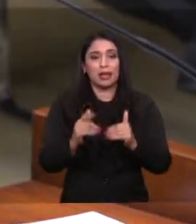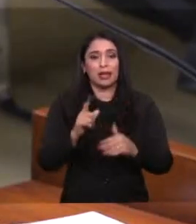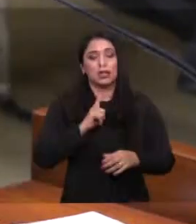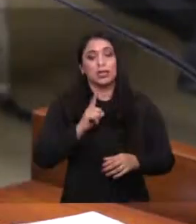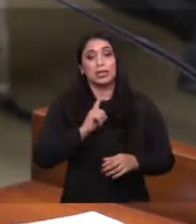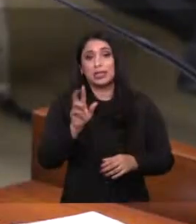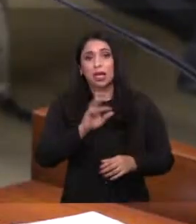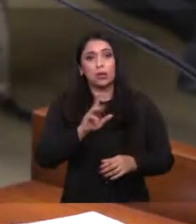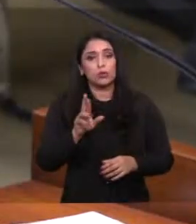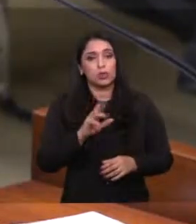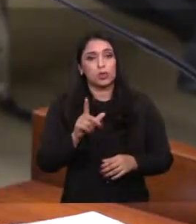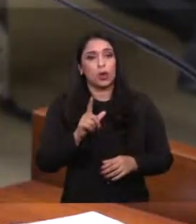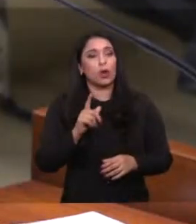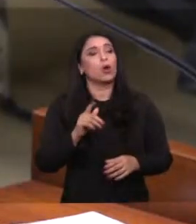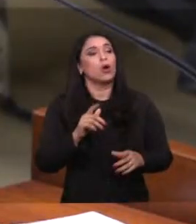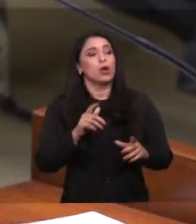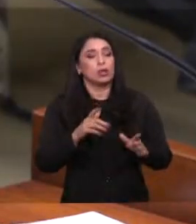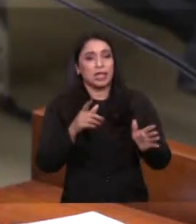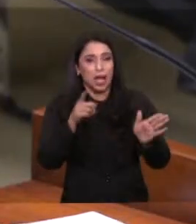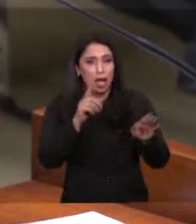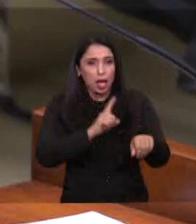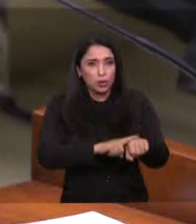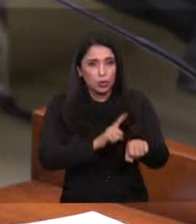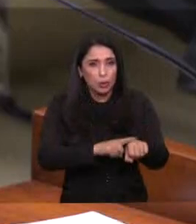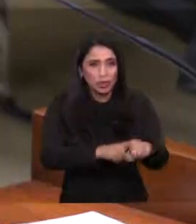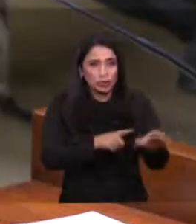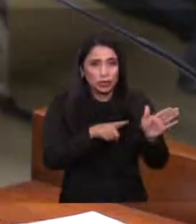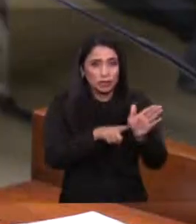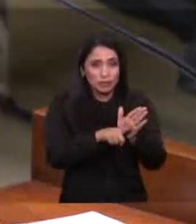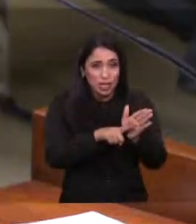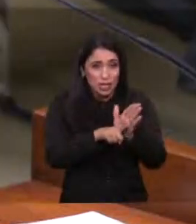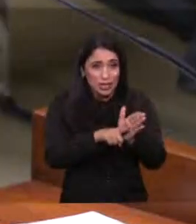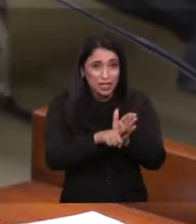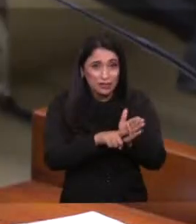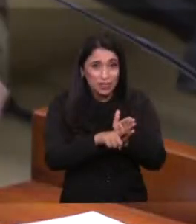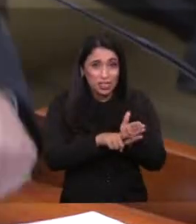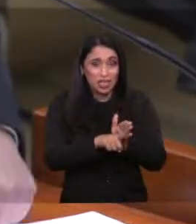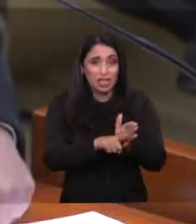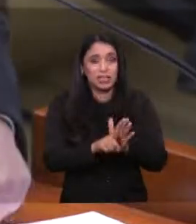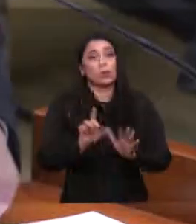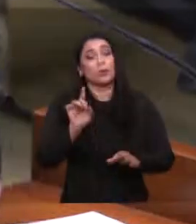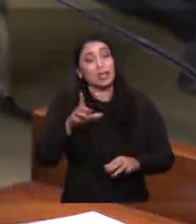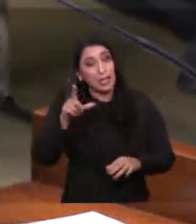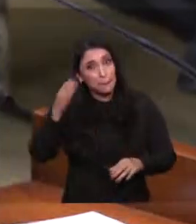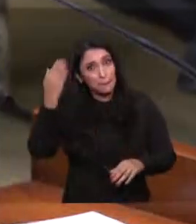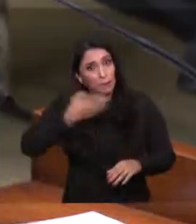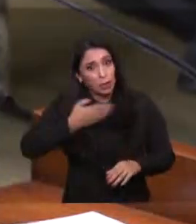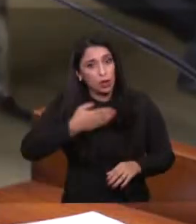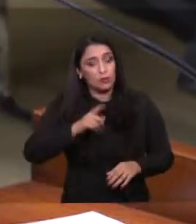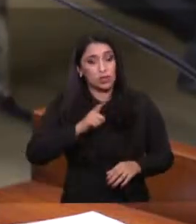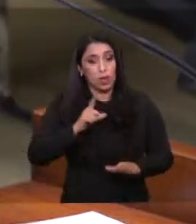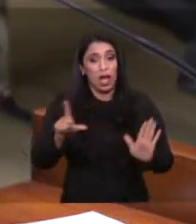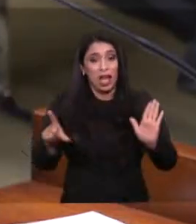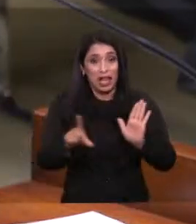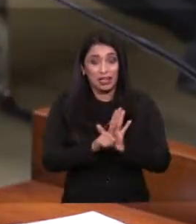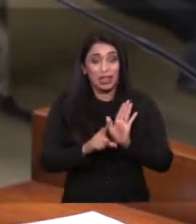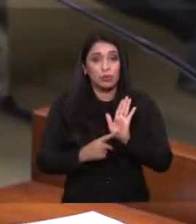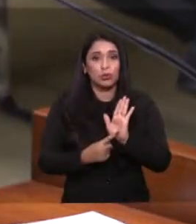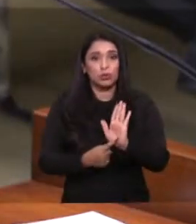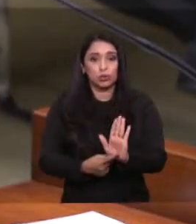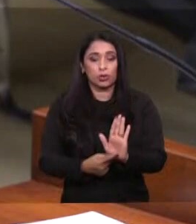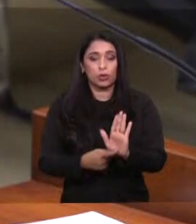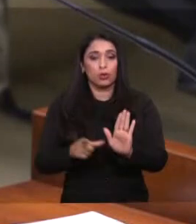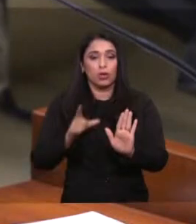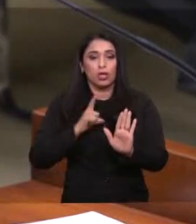colheita da prova, mas da investigação criminal, fecho aspas. A lei aqui impugnada está